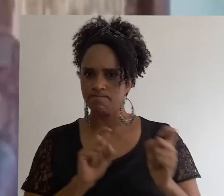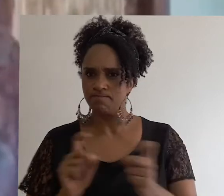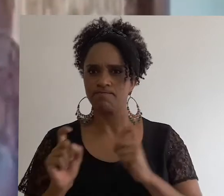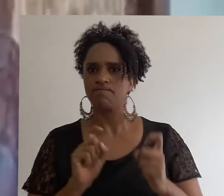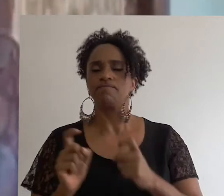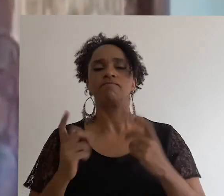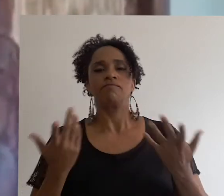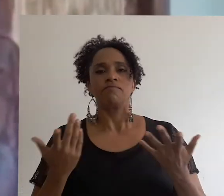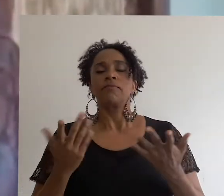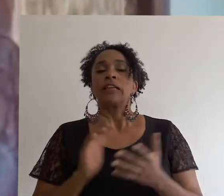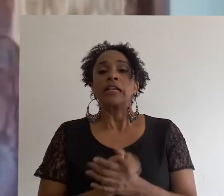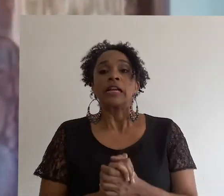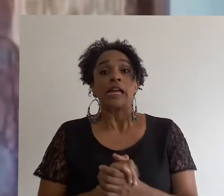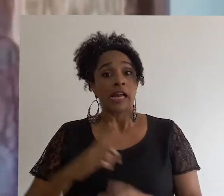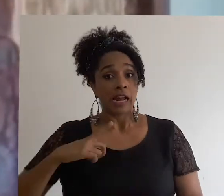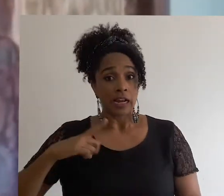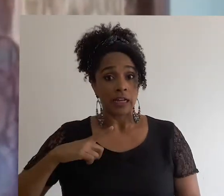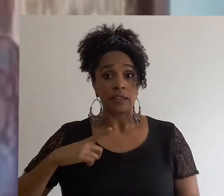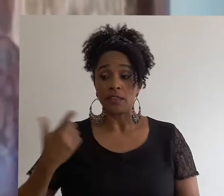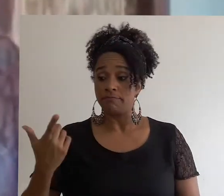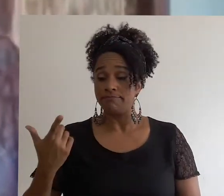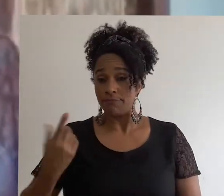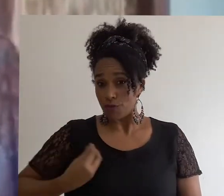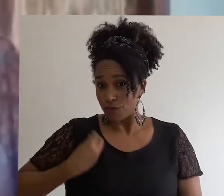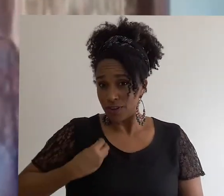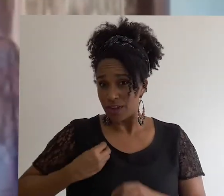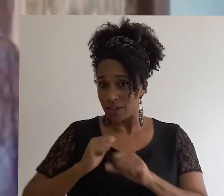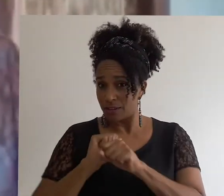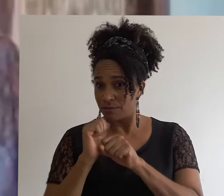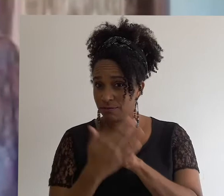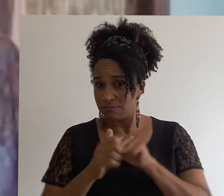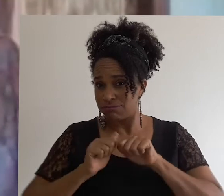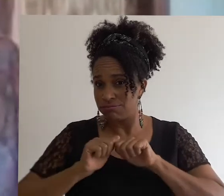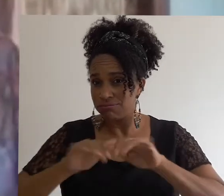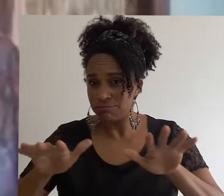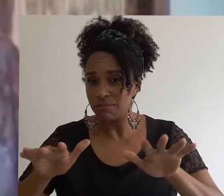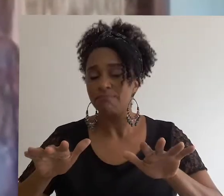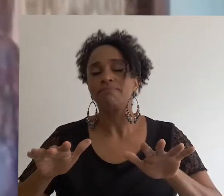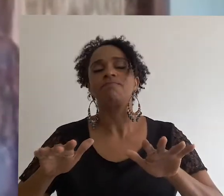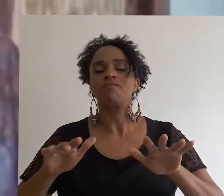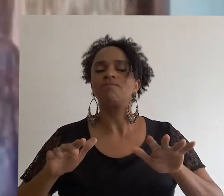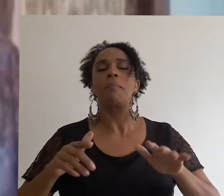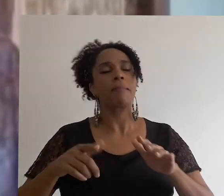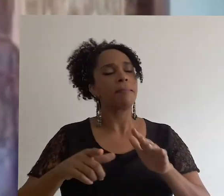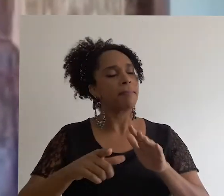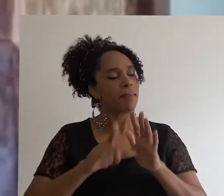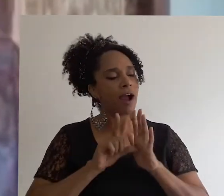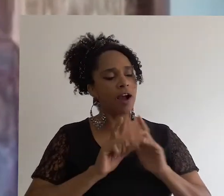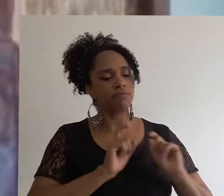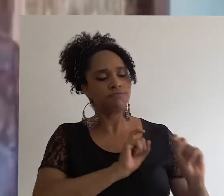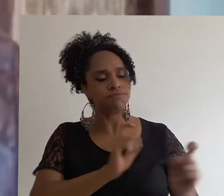política voltada ao contexto de pandemia não passou por esses conselhos. Todas elas passaram, o que nos